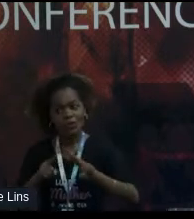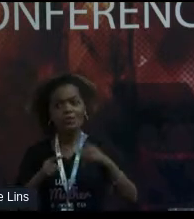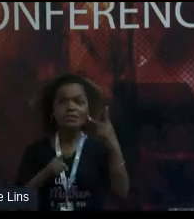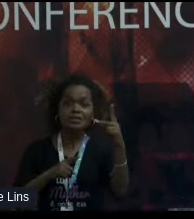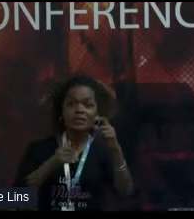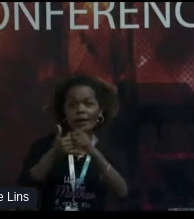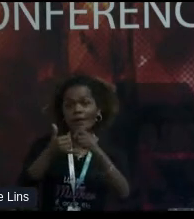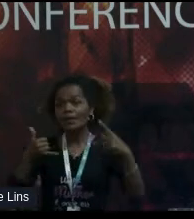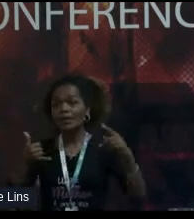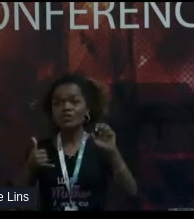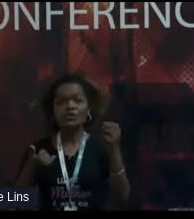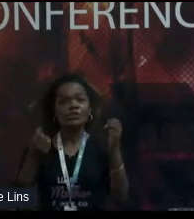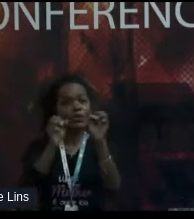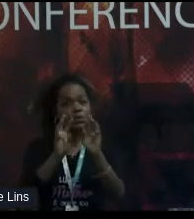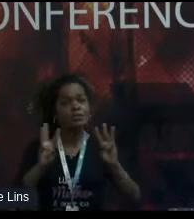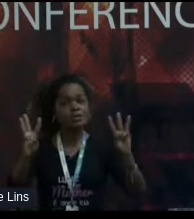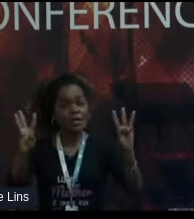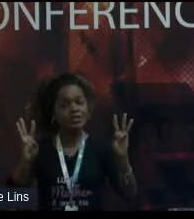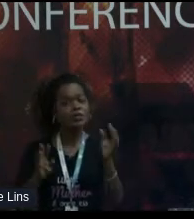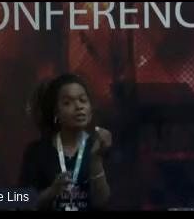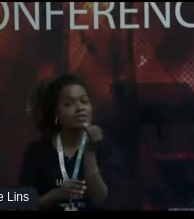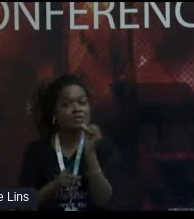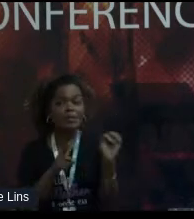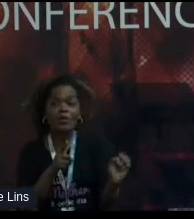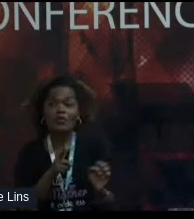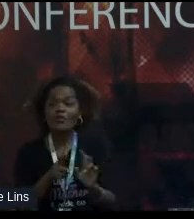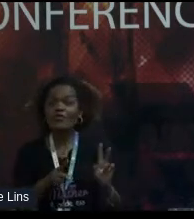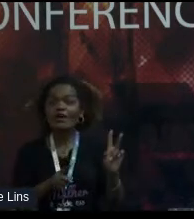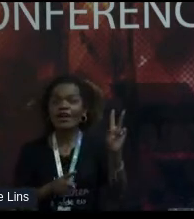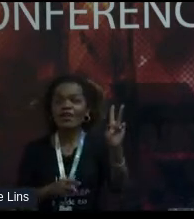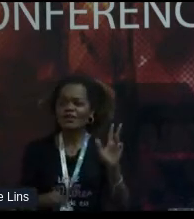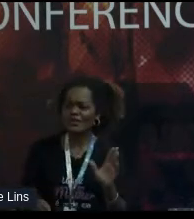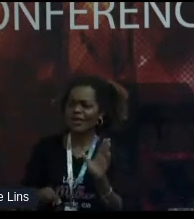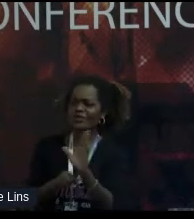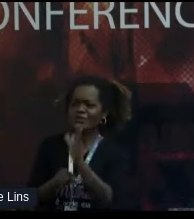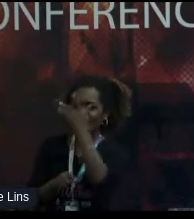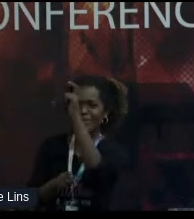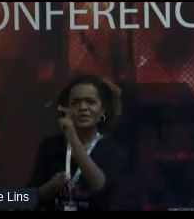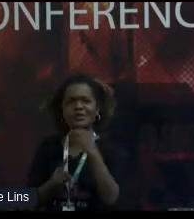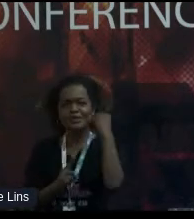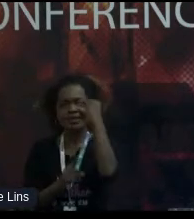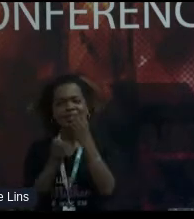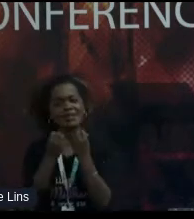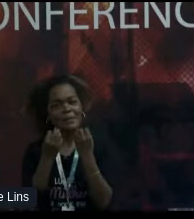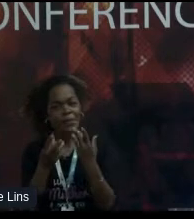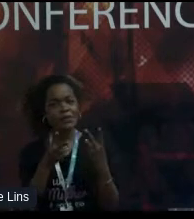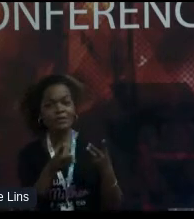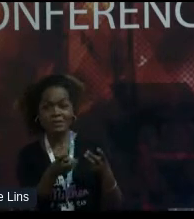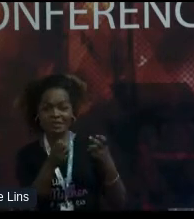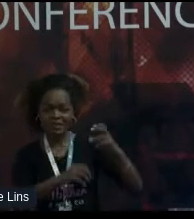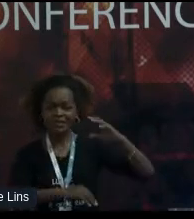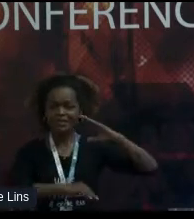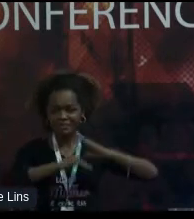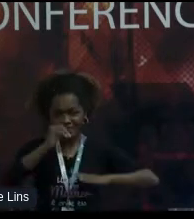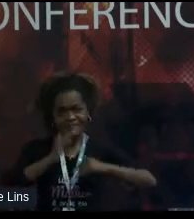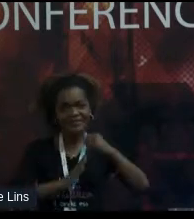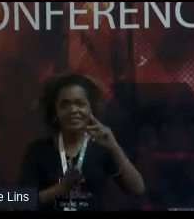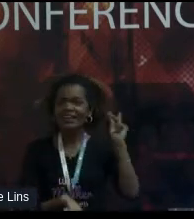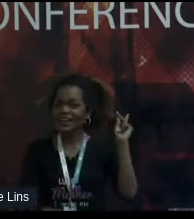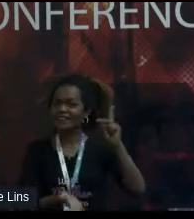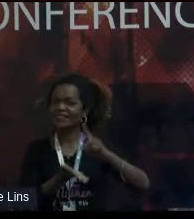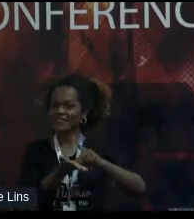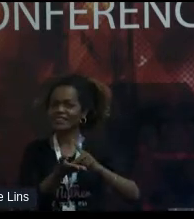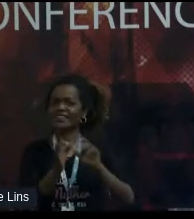nosso site, né? Quanto valor agregado a gente traz. E vocês vão perceber que, na prática, realmente isso